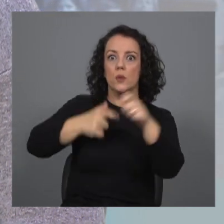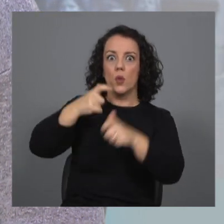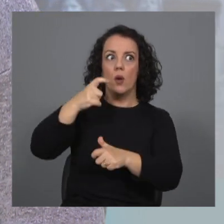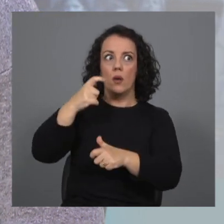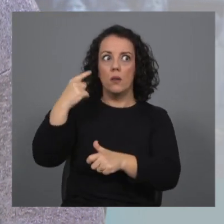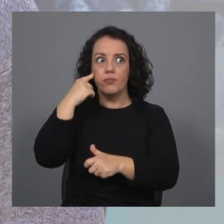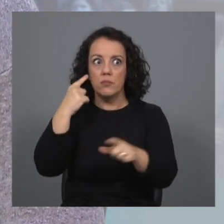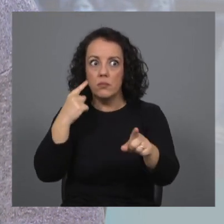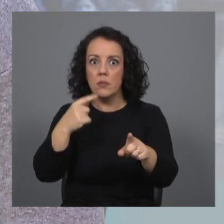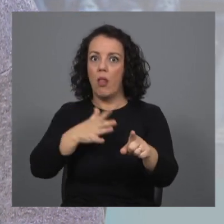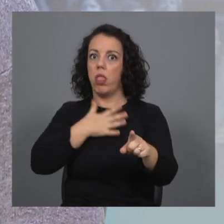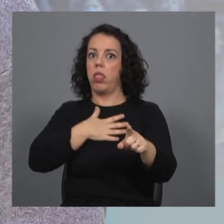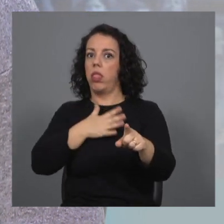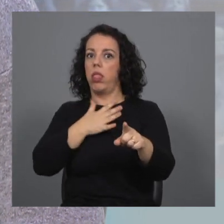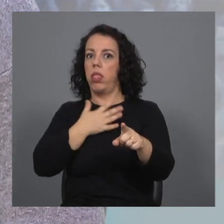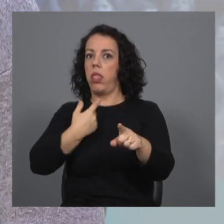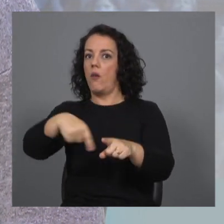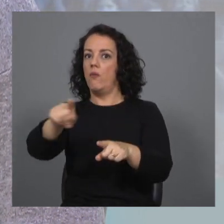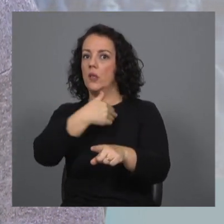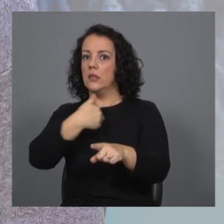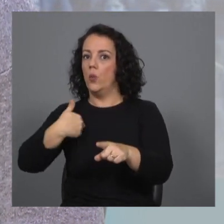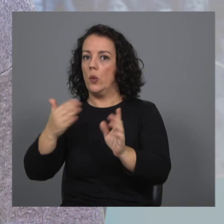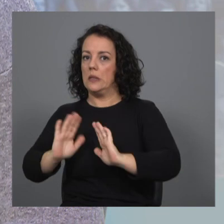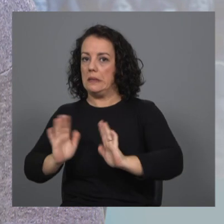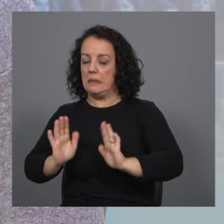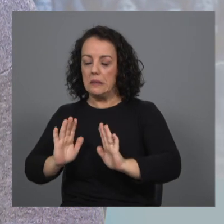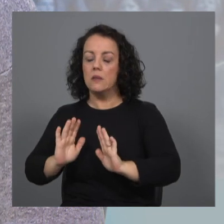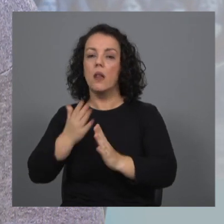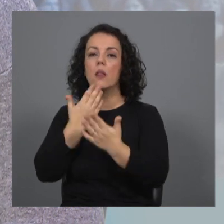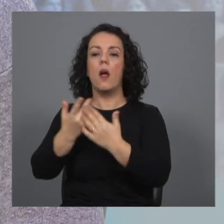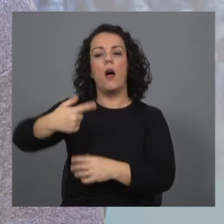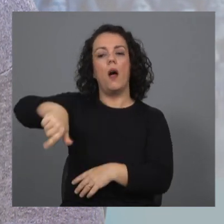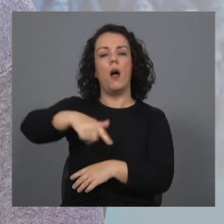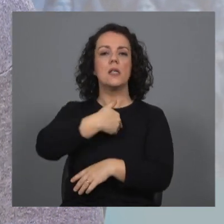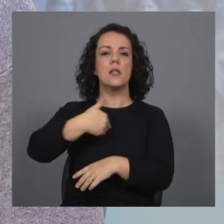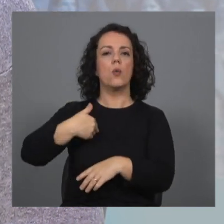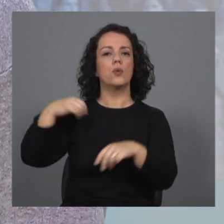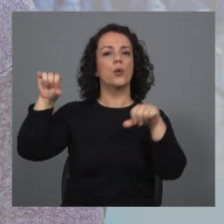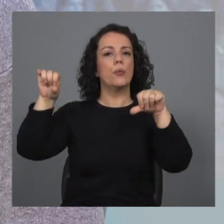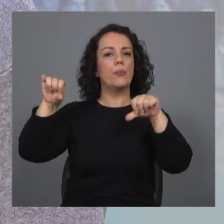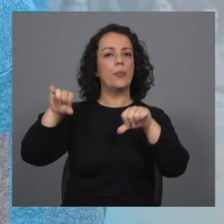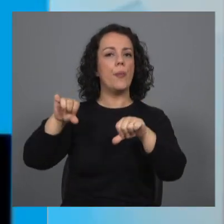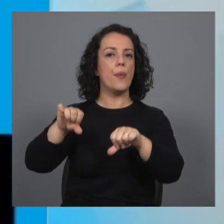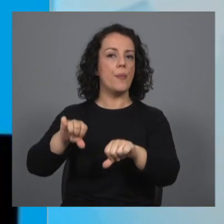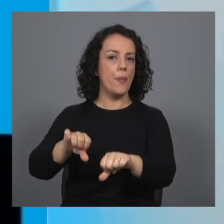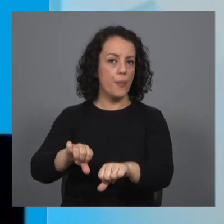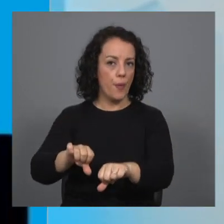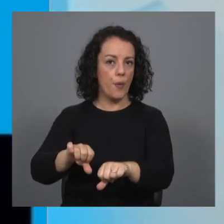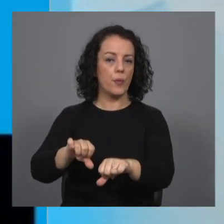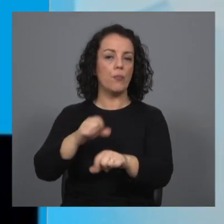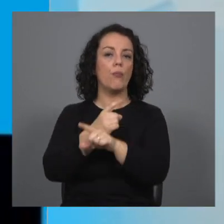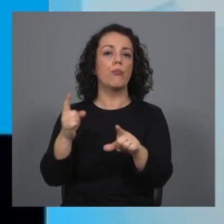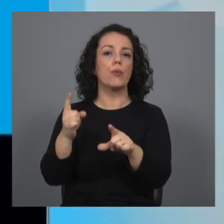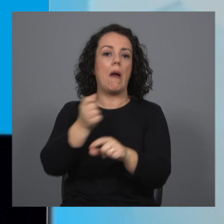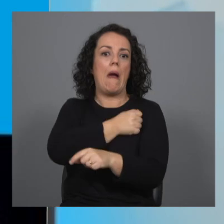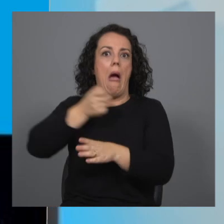aceder aos serviços de saúde e que, portanto, acabam por ver as suas situações de saúde agravarem-se ainda mais por ficarem fechados